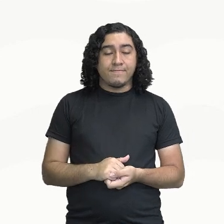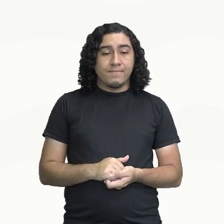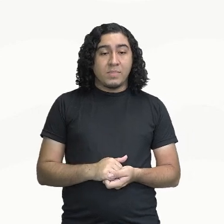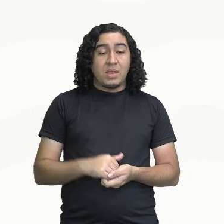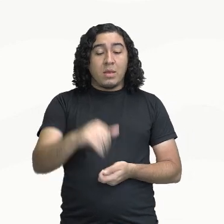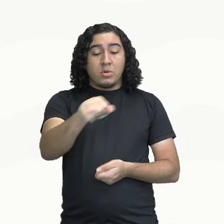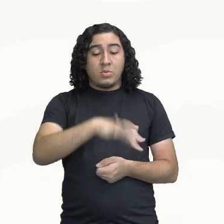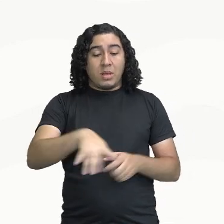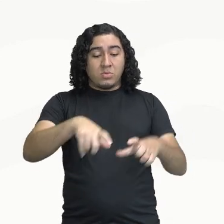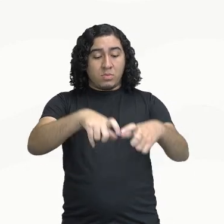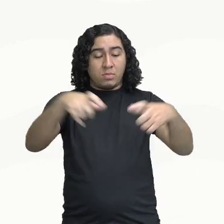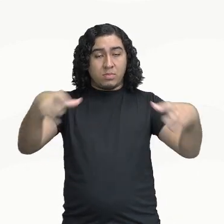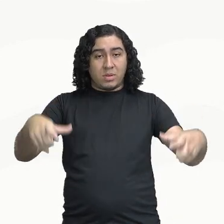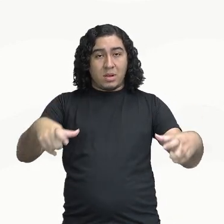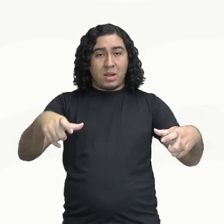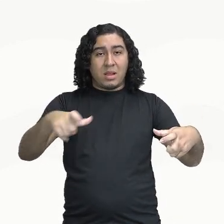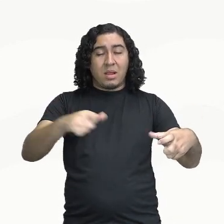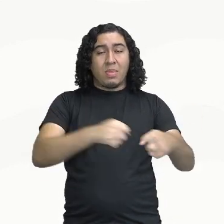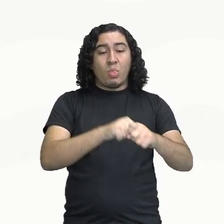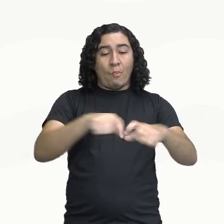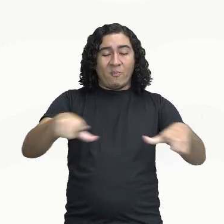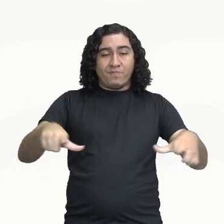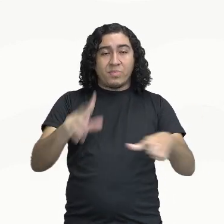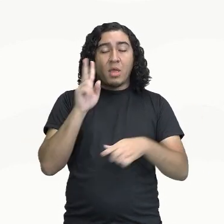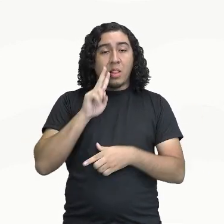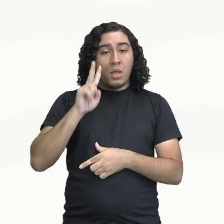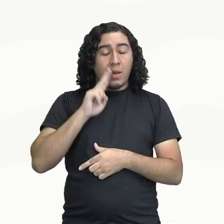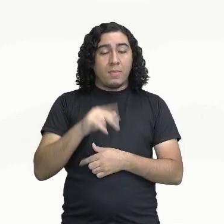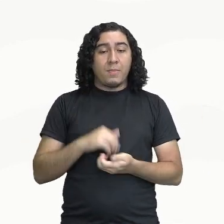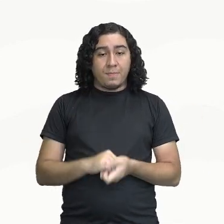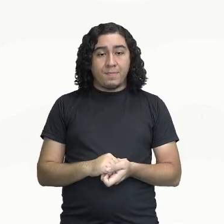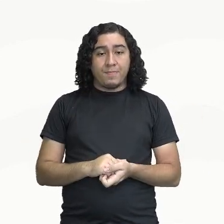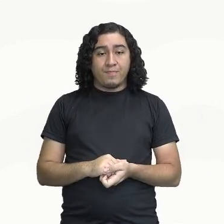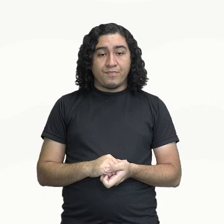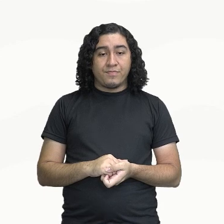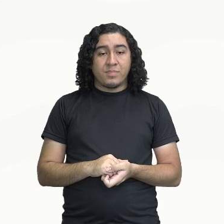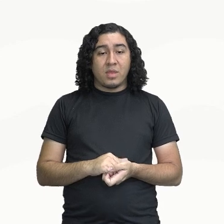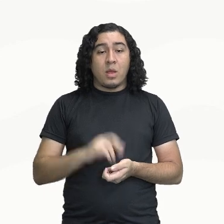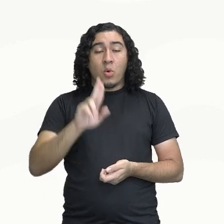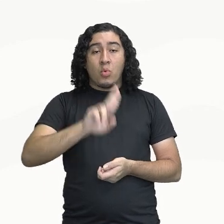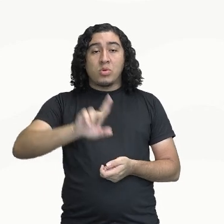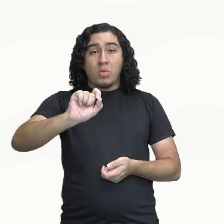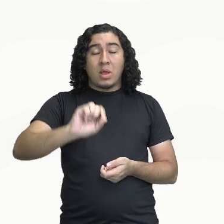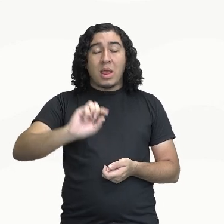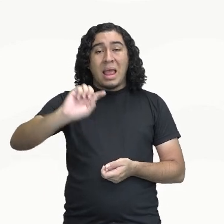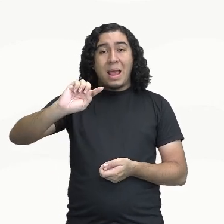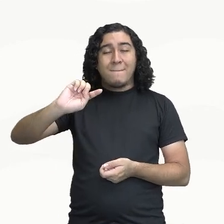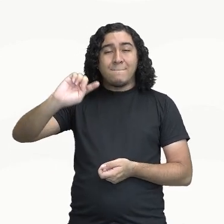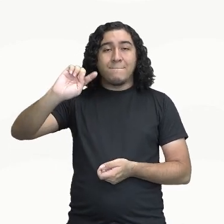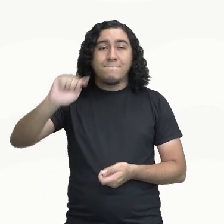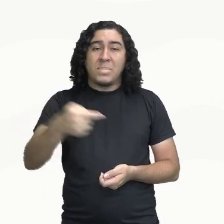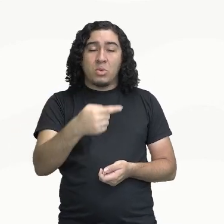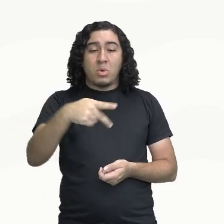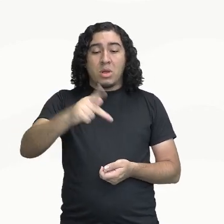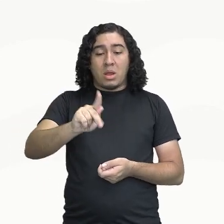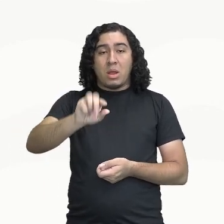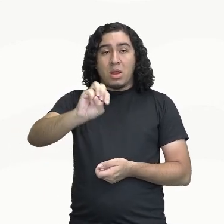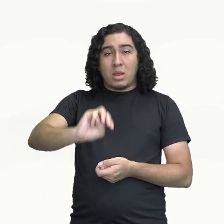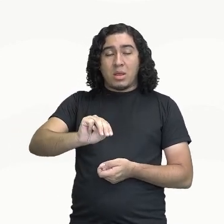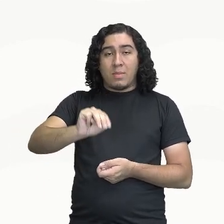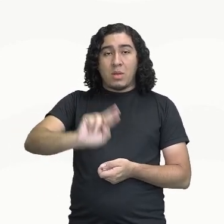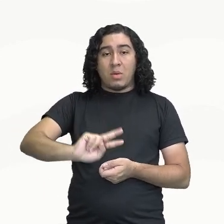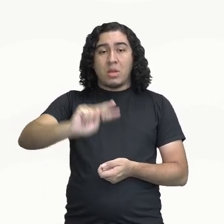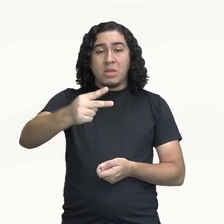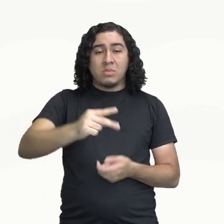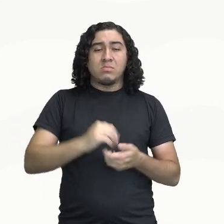área desmatada, lembrando que essas unidades aí, essas medidas estão em milhares de quilômetros quadrados ao ano. Opa,